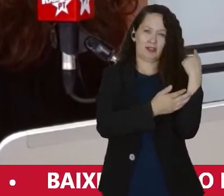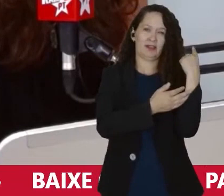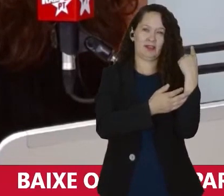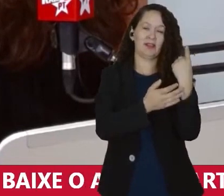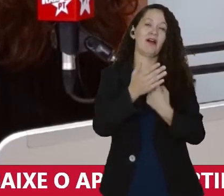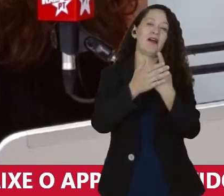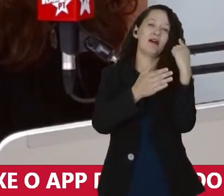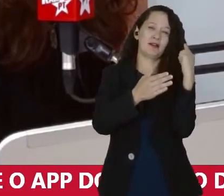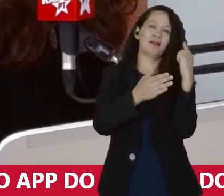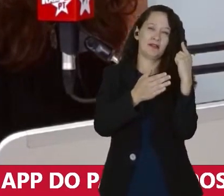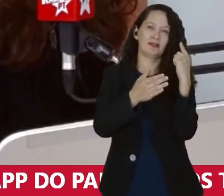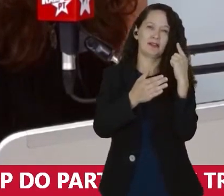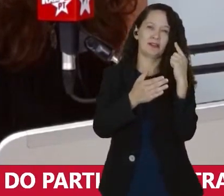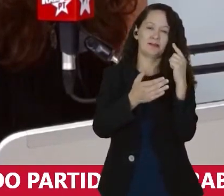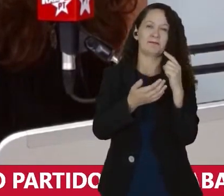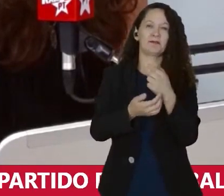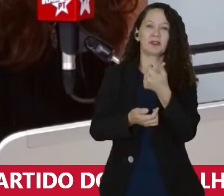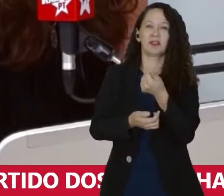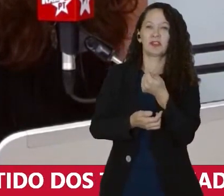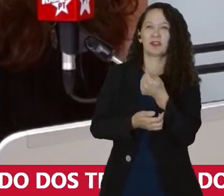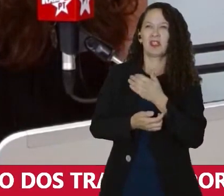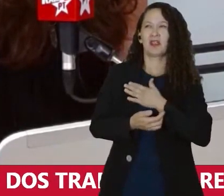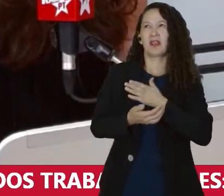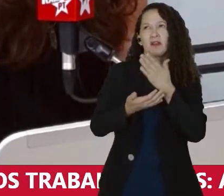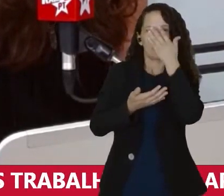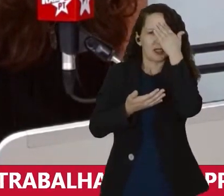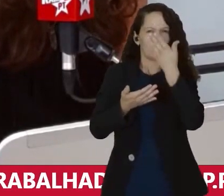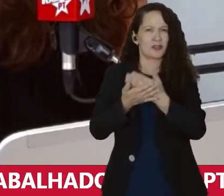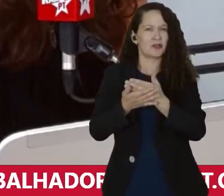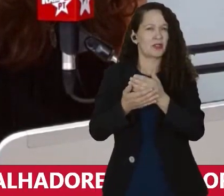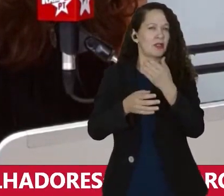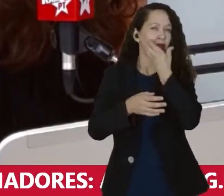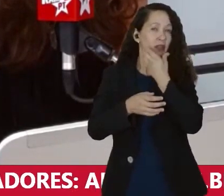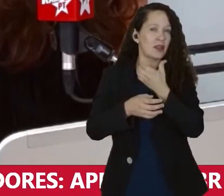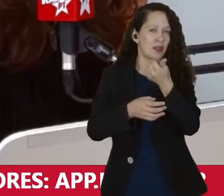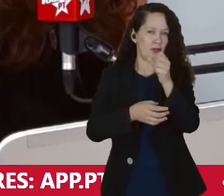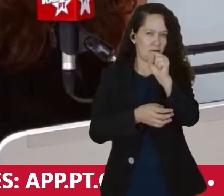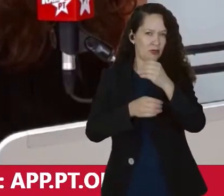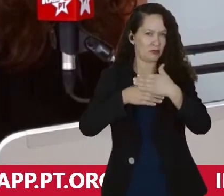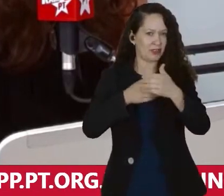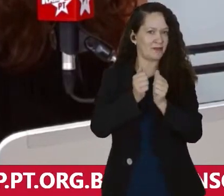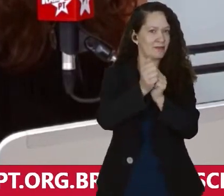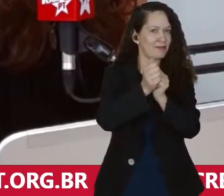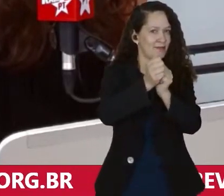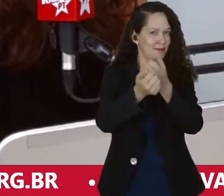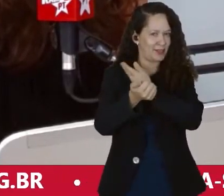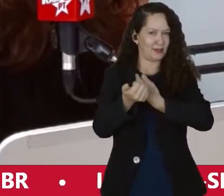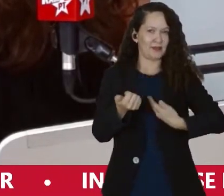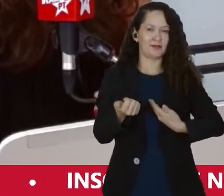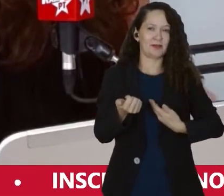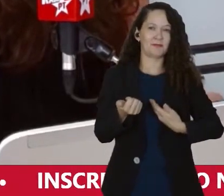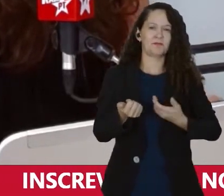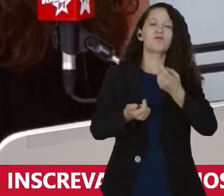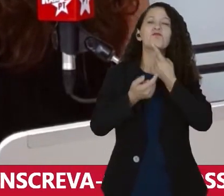né, efetivamente, da posse, logo em 2000. Eu criei esse perfil em dezembro de 2018. E aí, eu não tenho